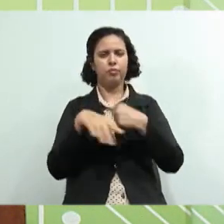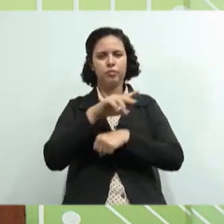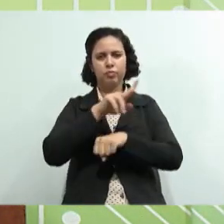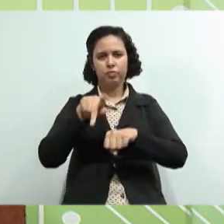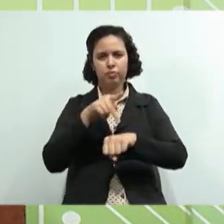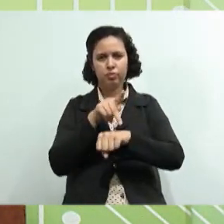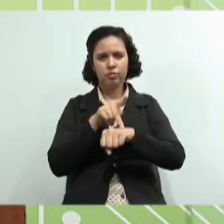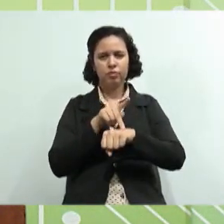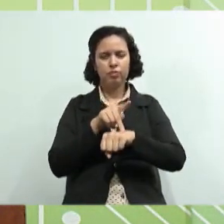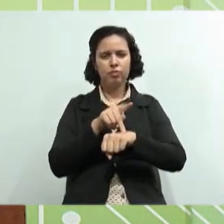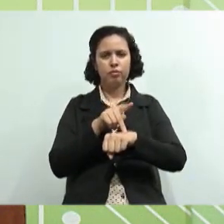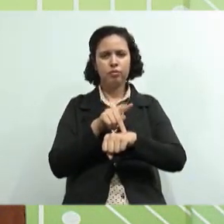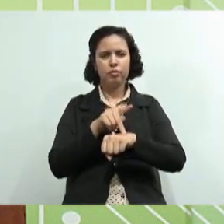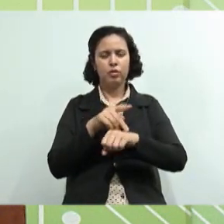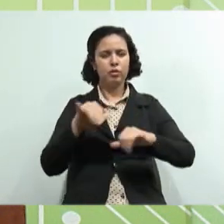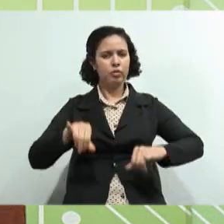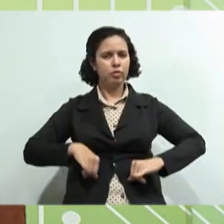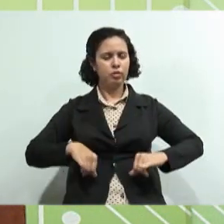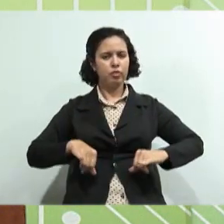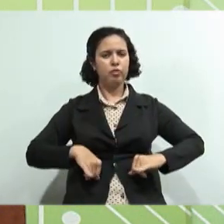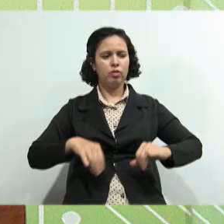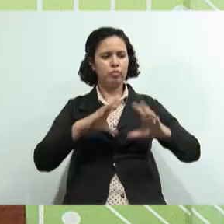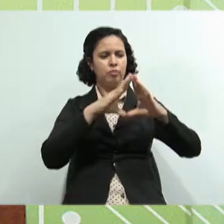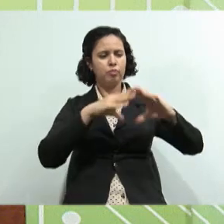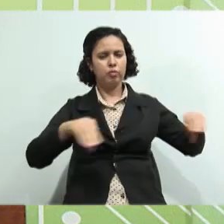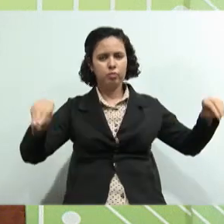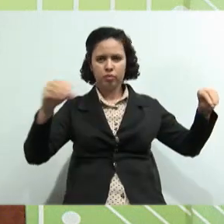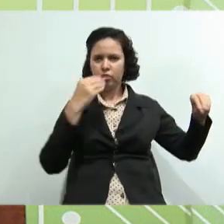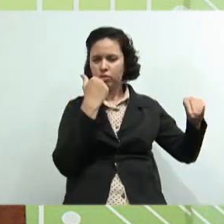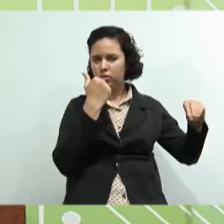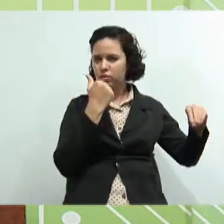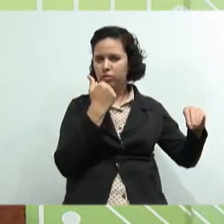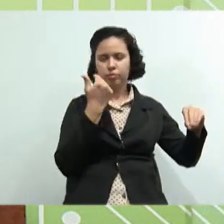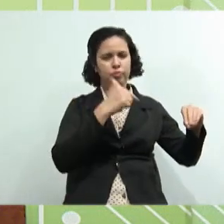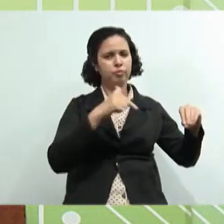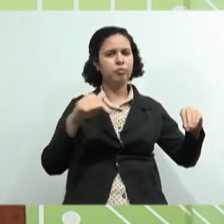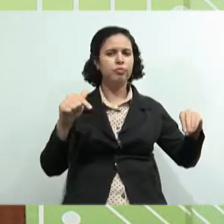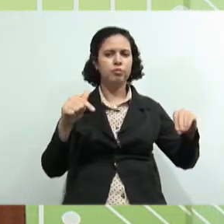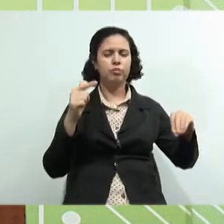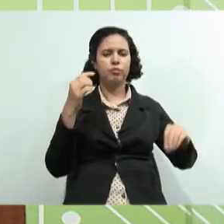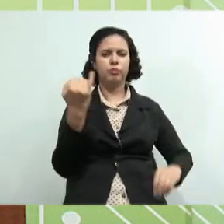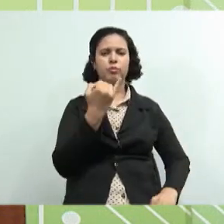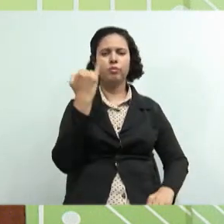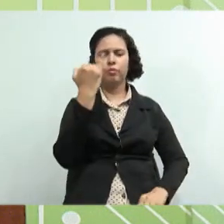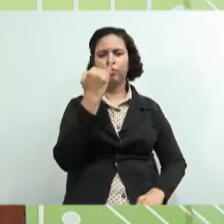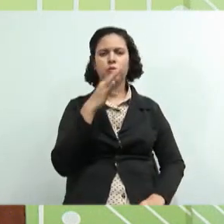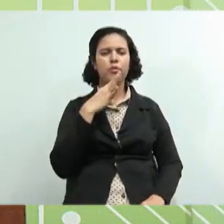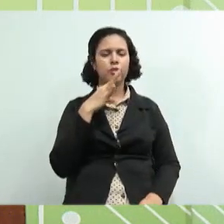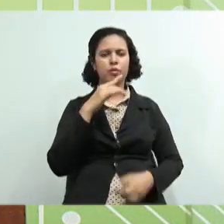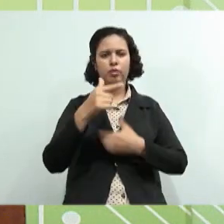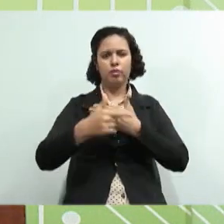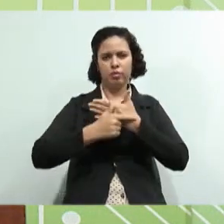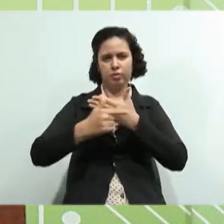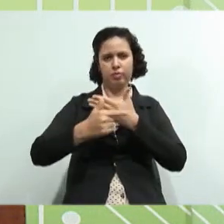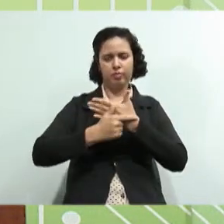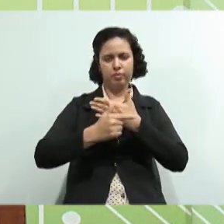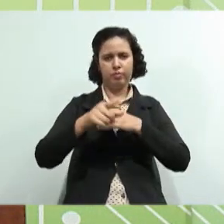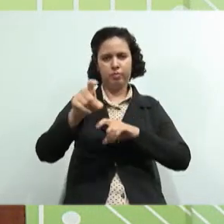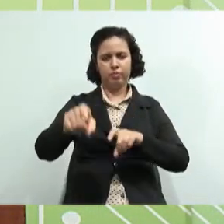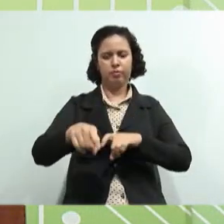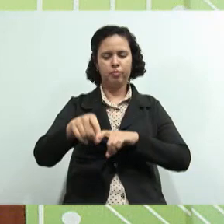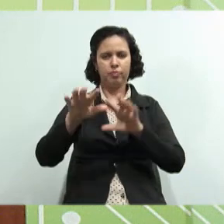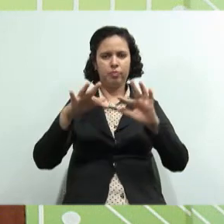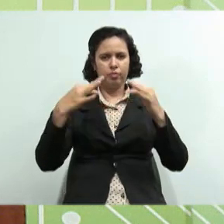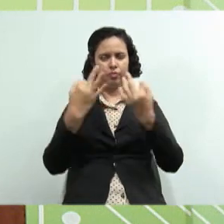A gente não vai sofrer um desabastecimento de alimentos. Então é muito importante reconhecer o papel da agricultura familiar dentro da